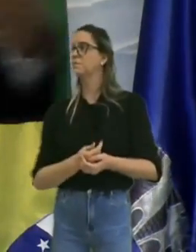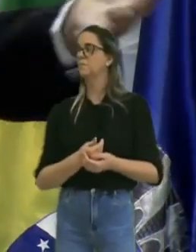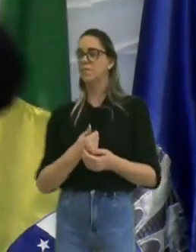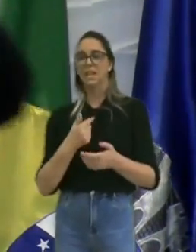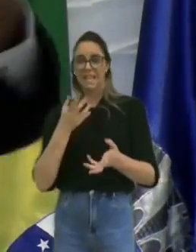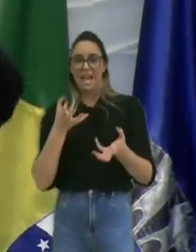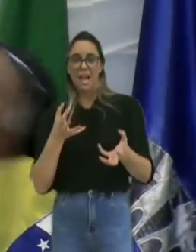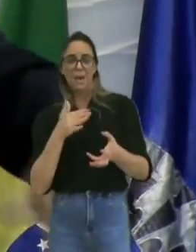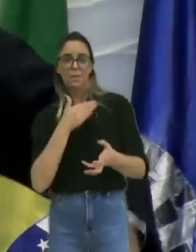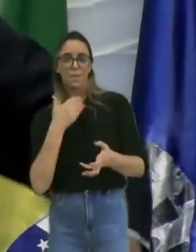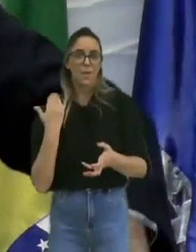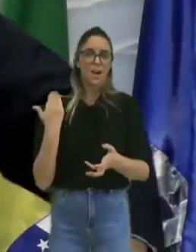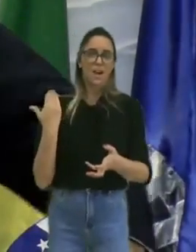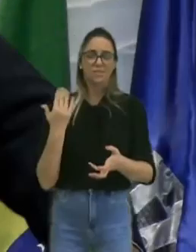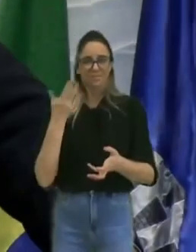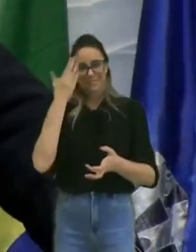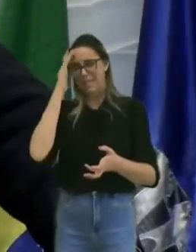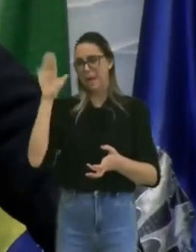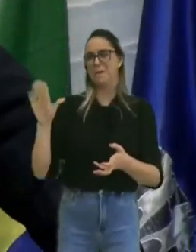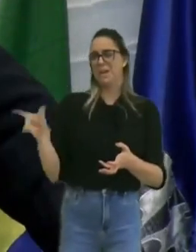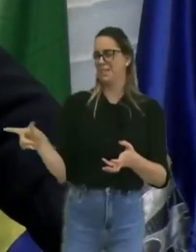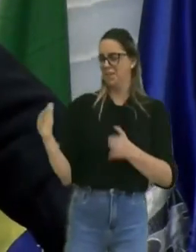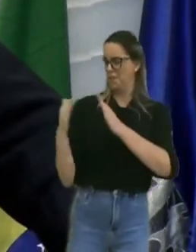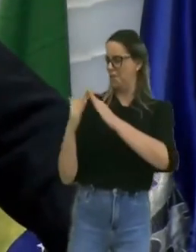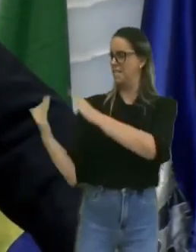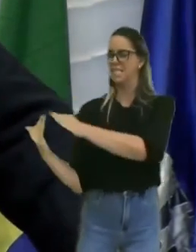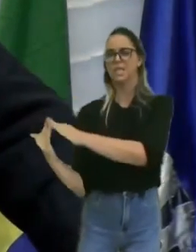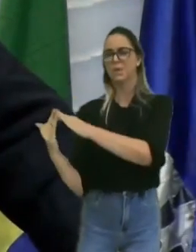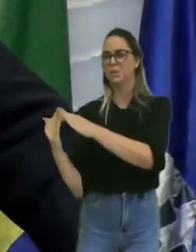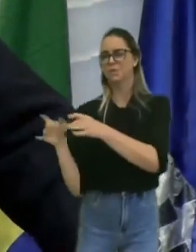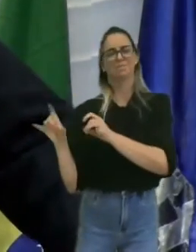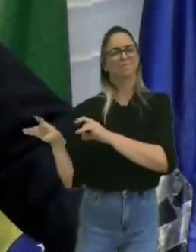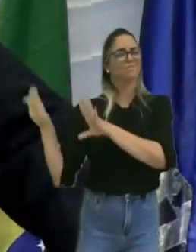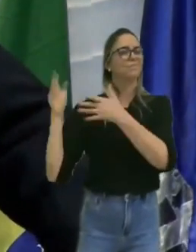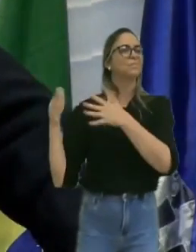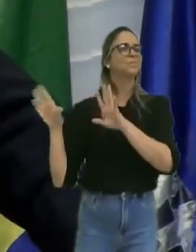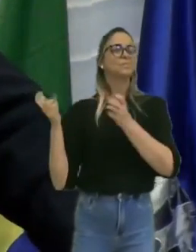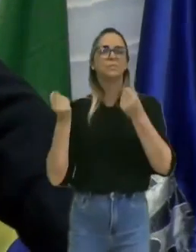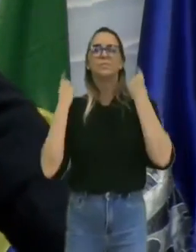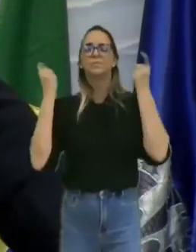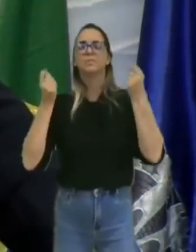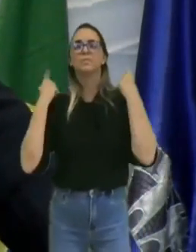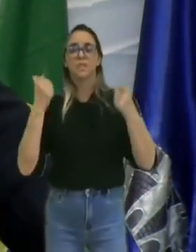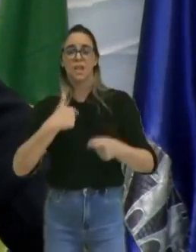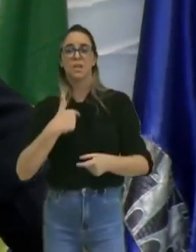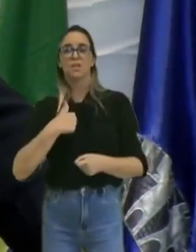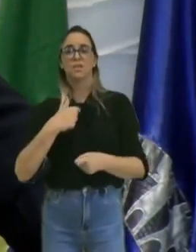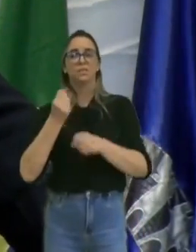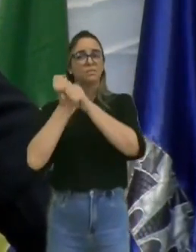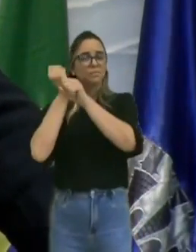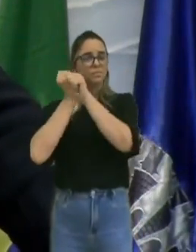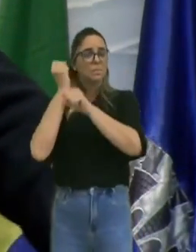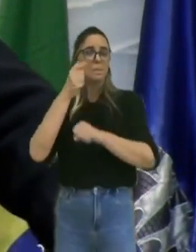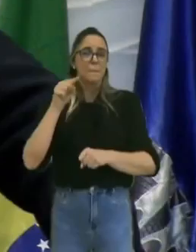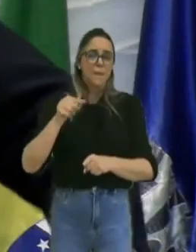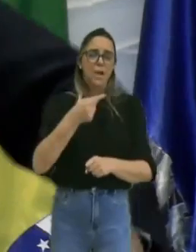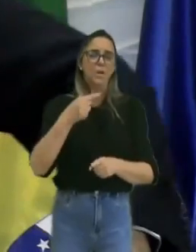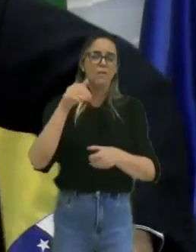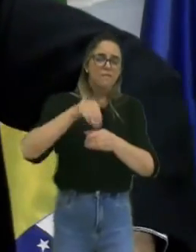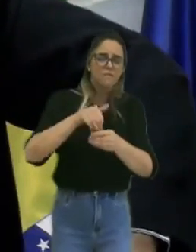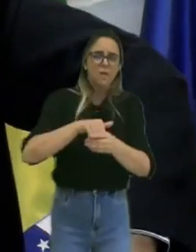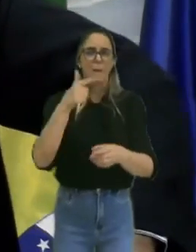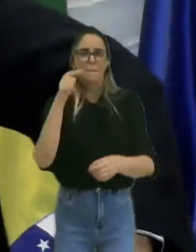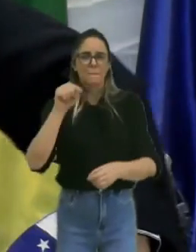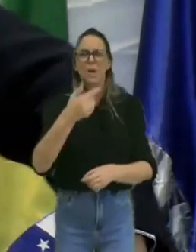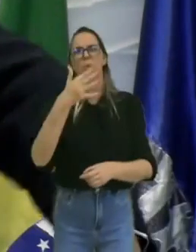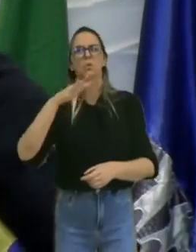morrer, não quer saber do vizinho. Sou vereador, ué. De 1940 votos. Quem me botou aí não foi